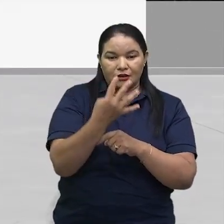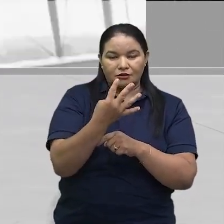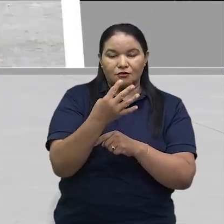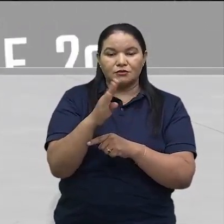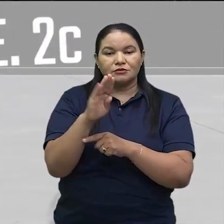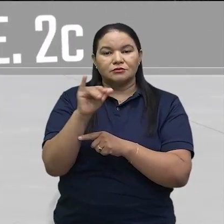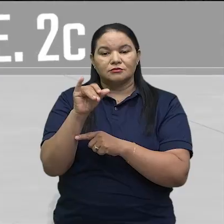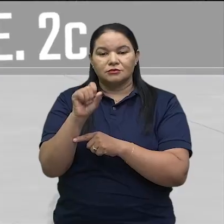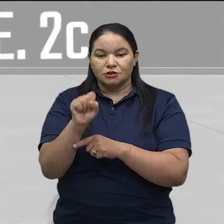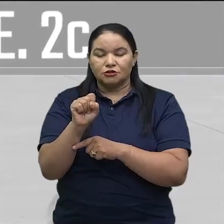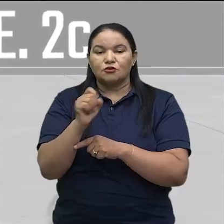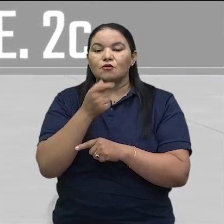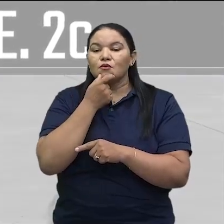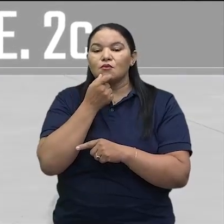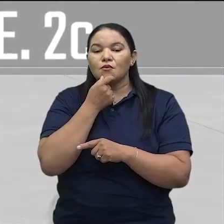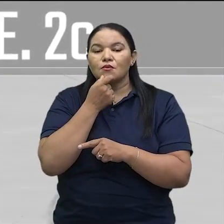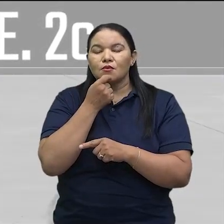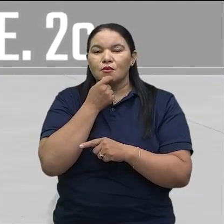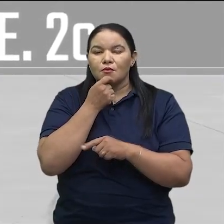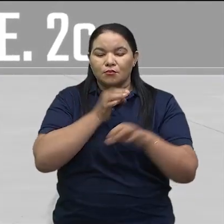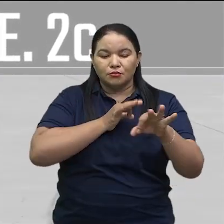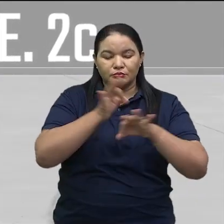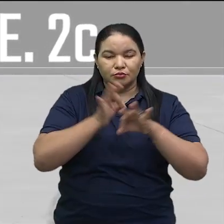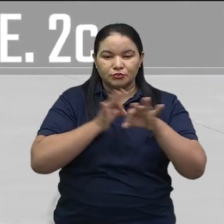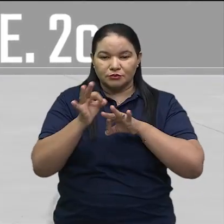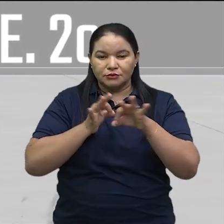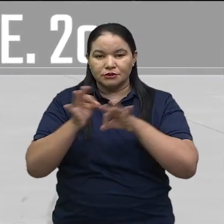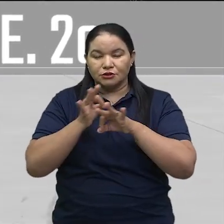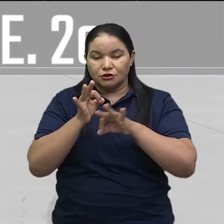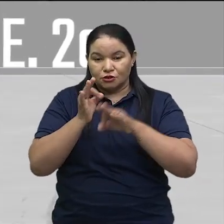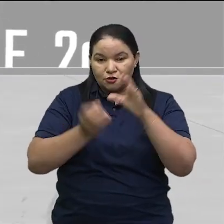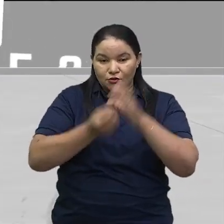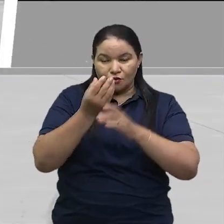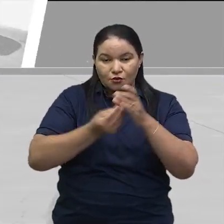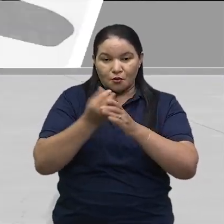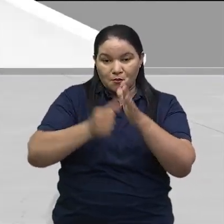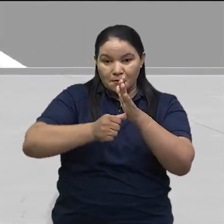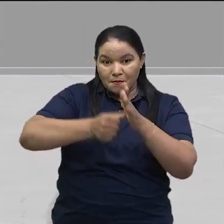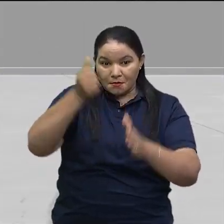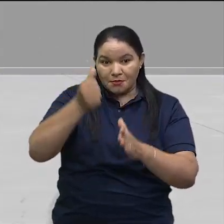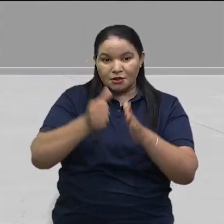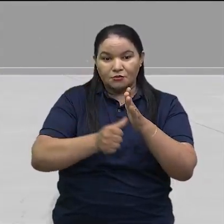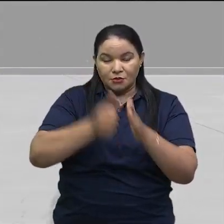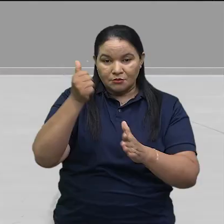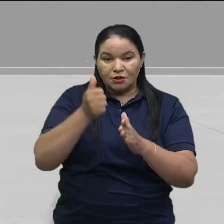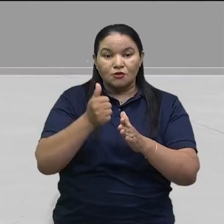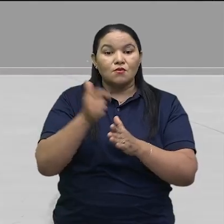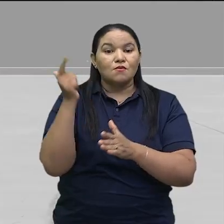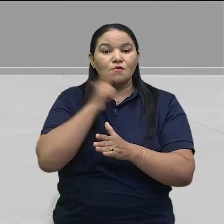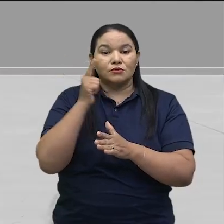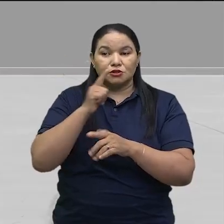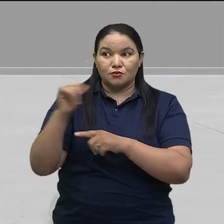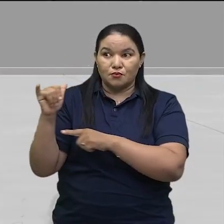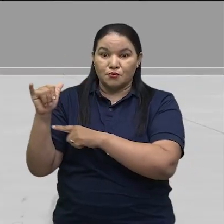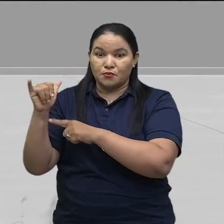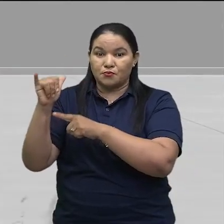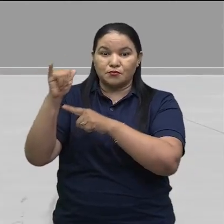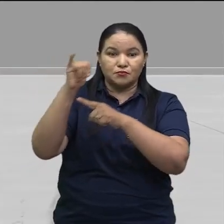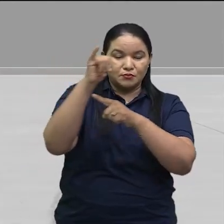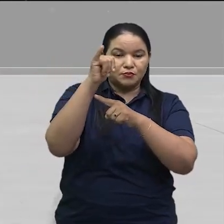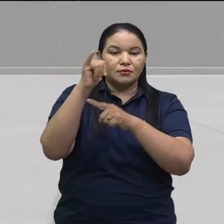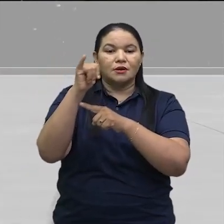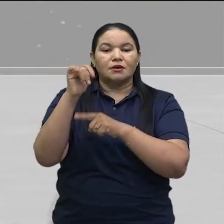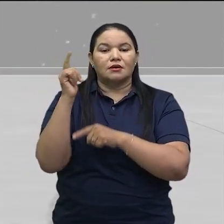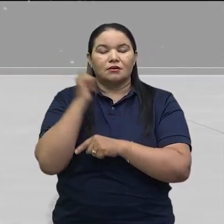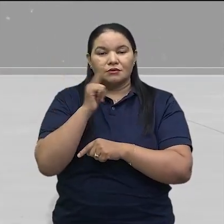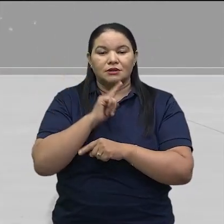modelo projetado por Santos Dumont, brasileiro, né, então criou ali um avião que conseguiu levantar voo, e